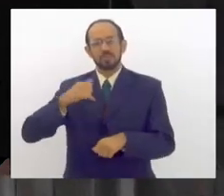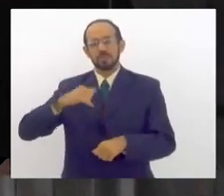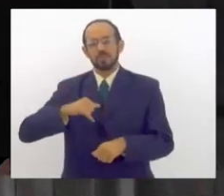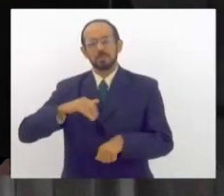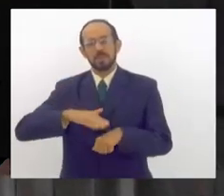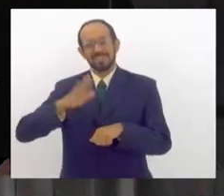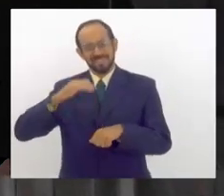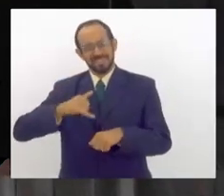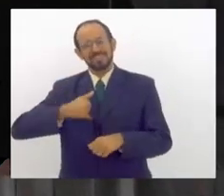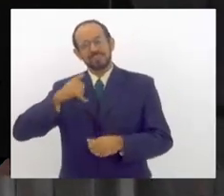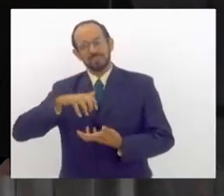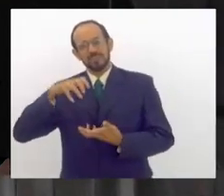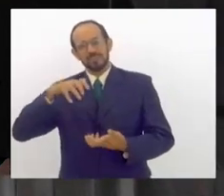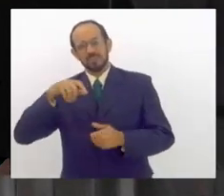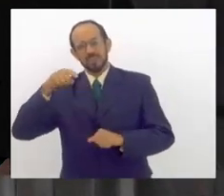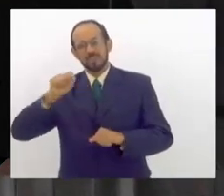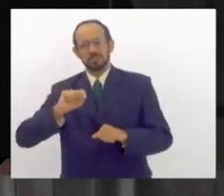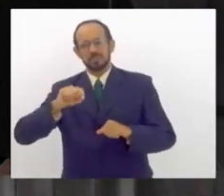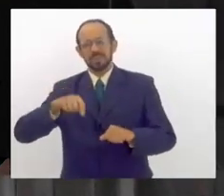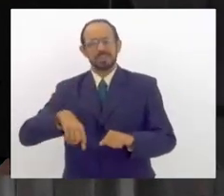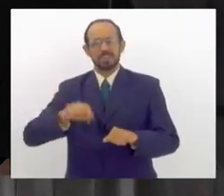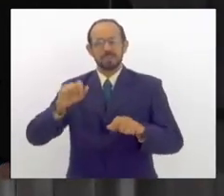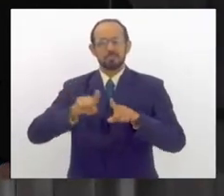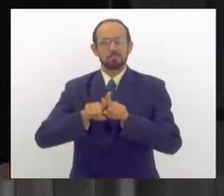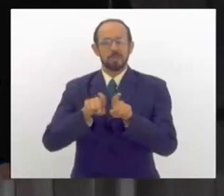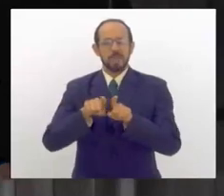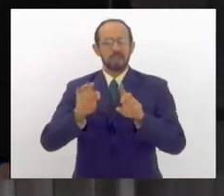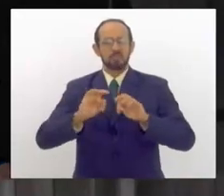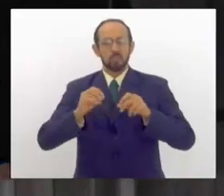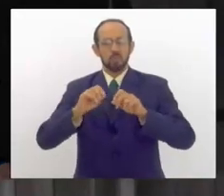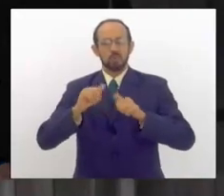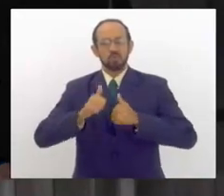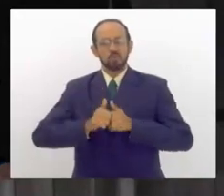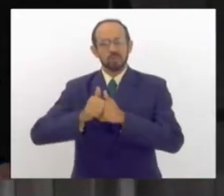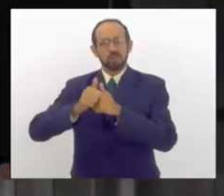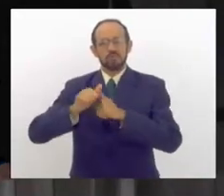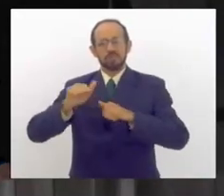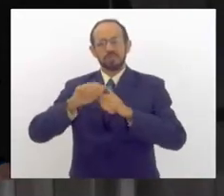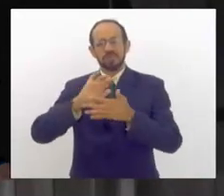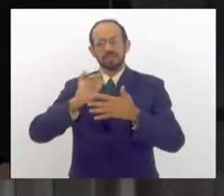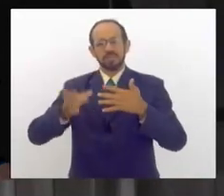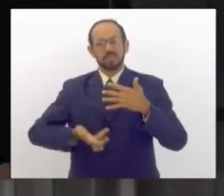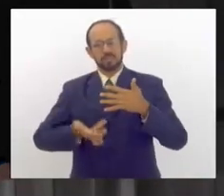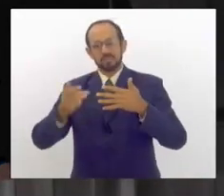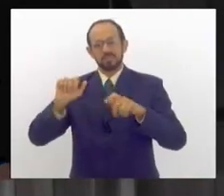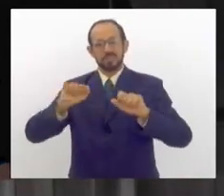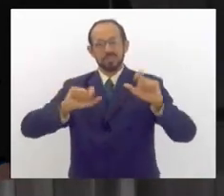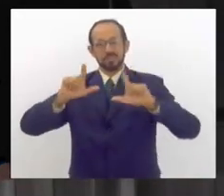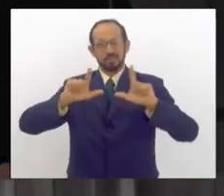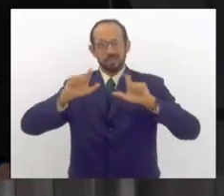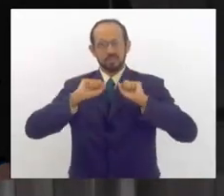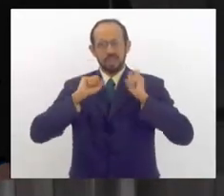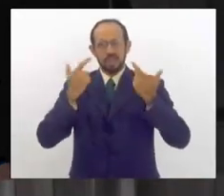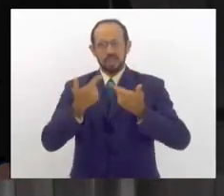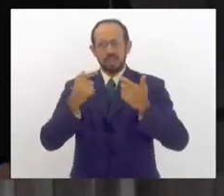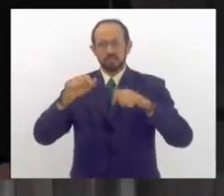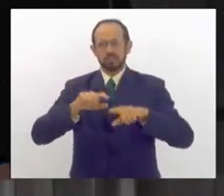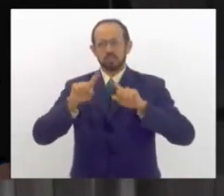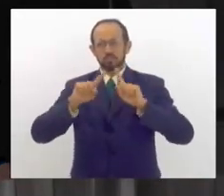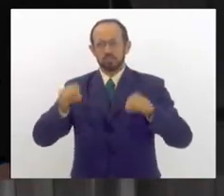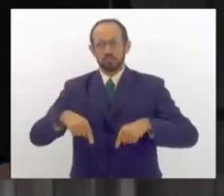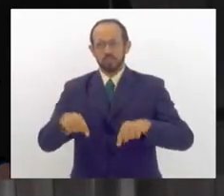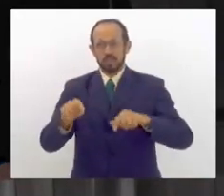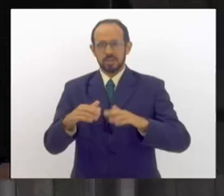que nos assistem pela TV Alerj, aqueles que nos acompanham pelas redes sociais, os servidores e servidoras dessa casa,